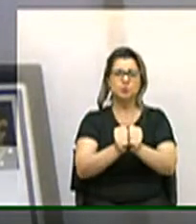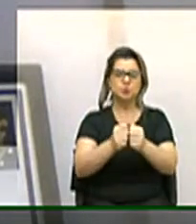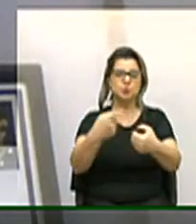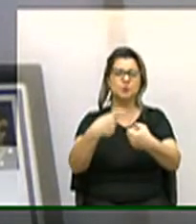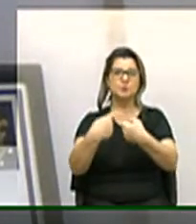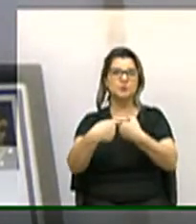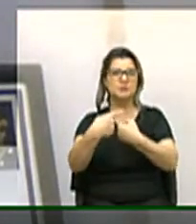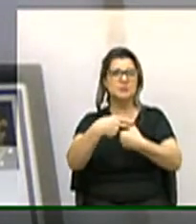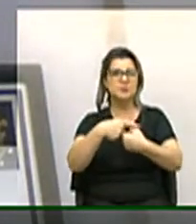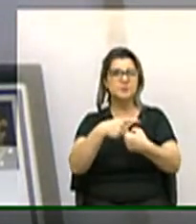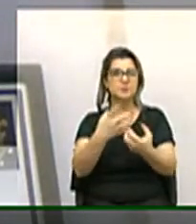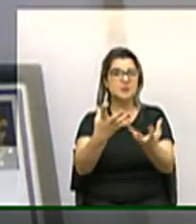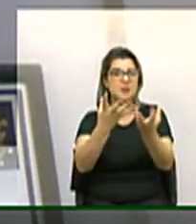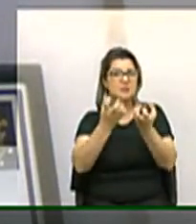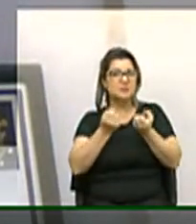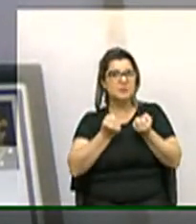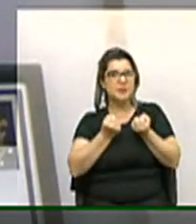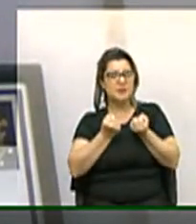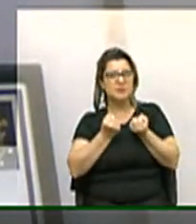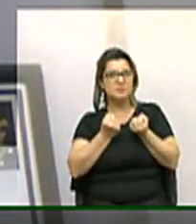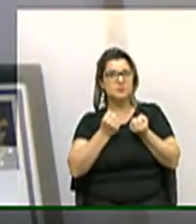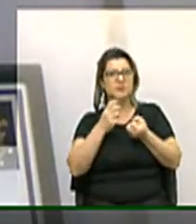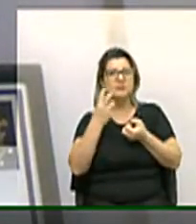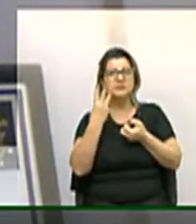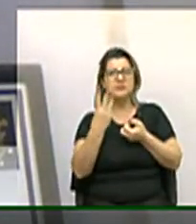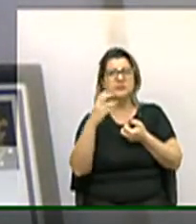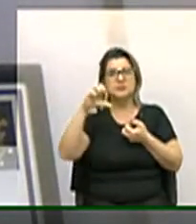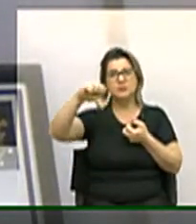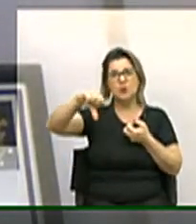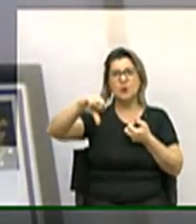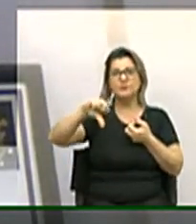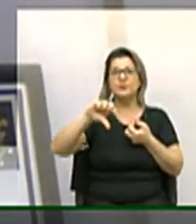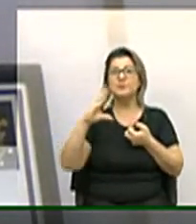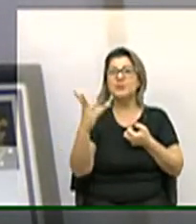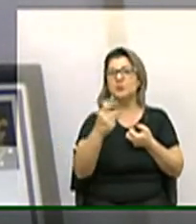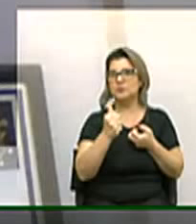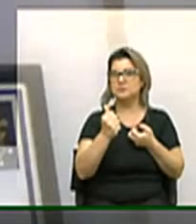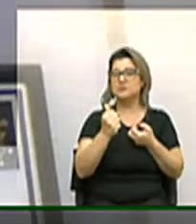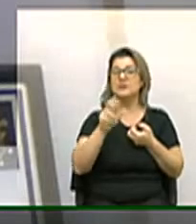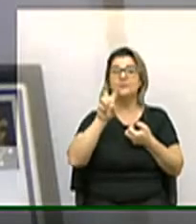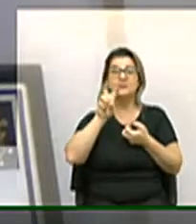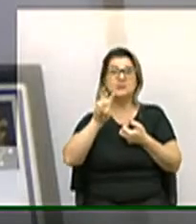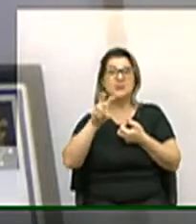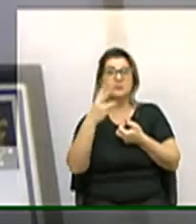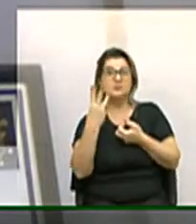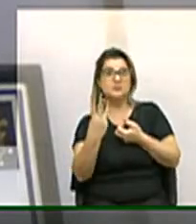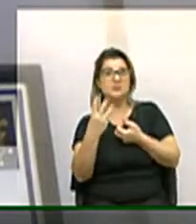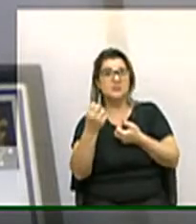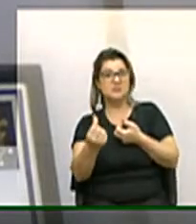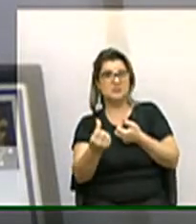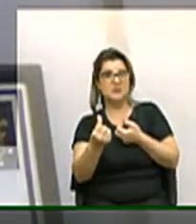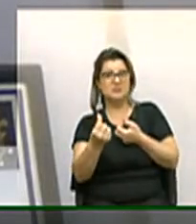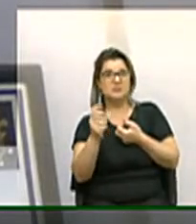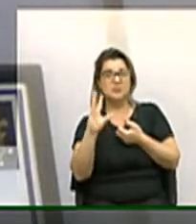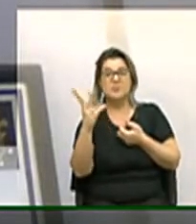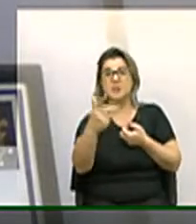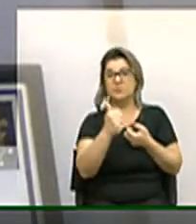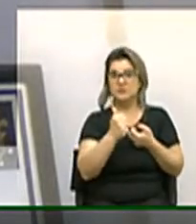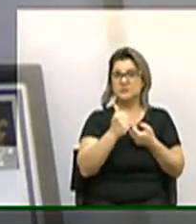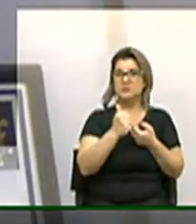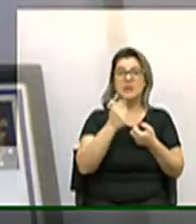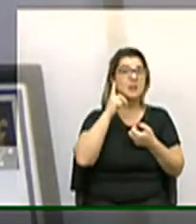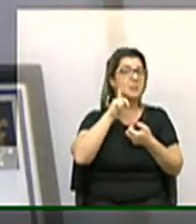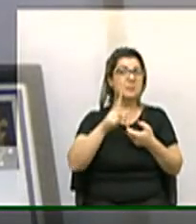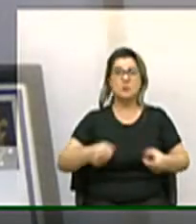339 milhões. Desses 536 milhões, nós não gastaríamos 200 milhões e